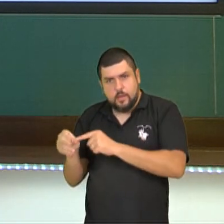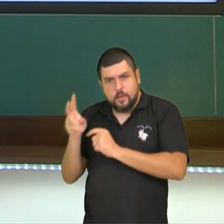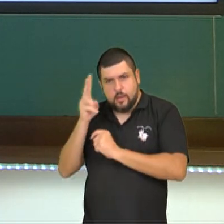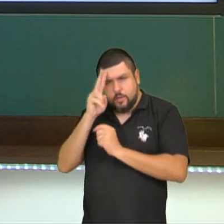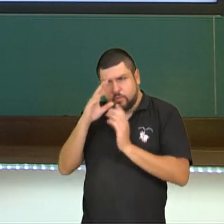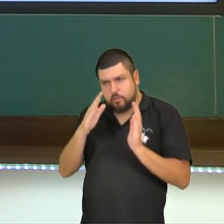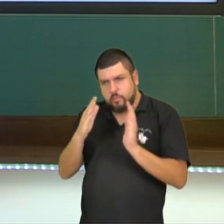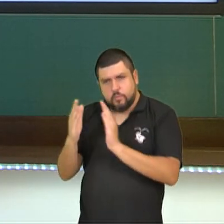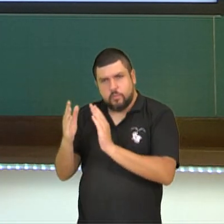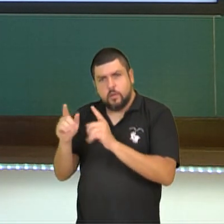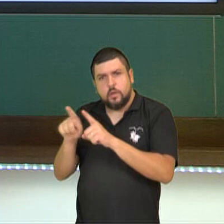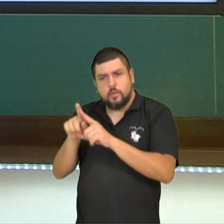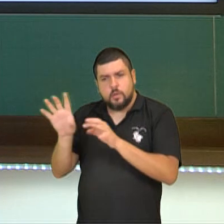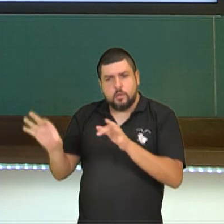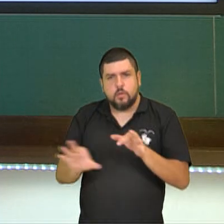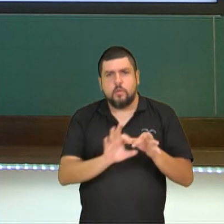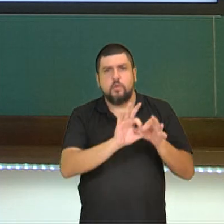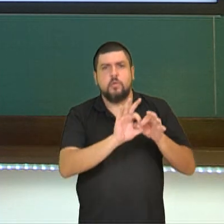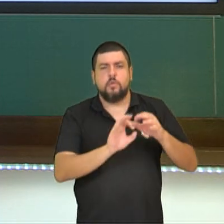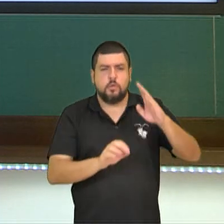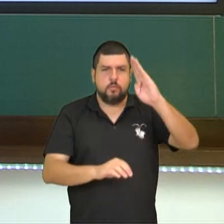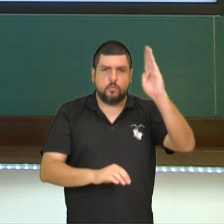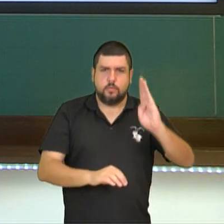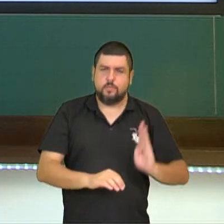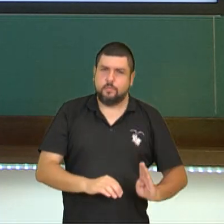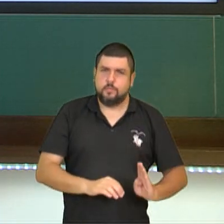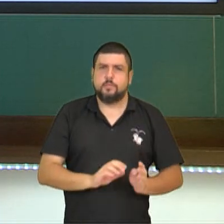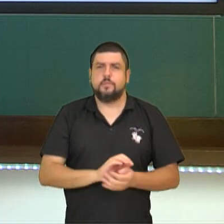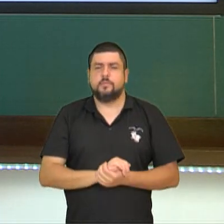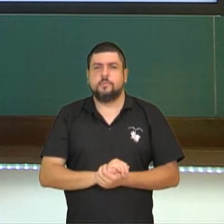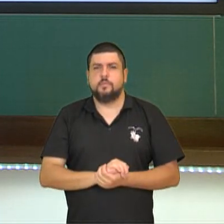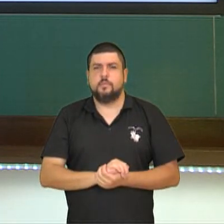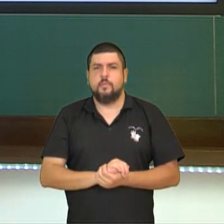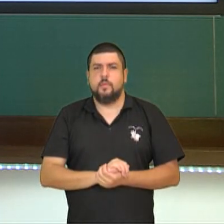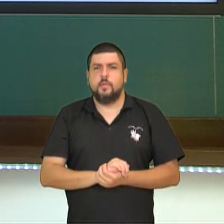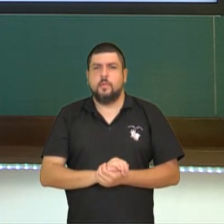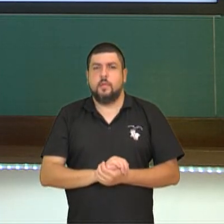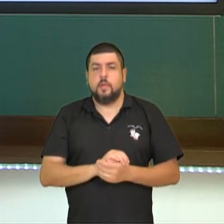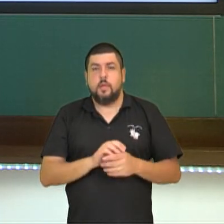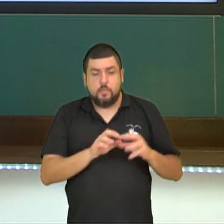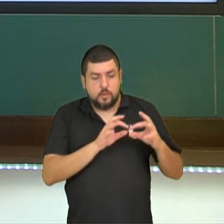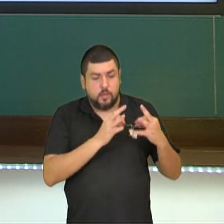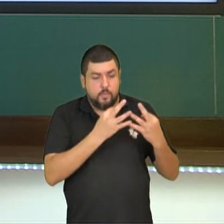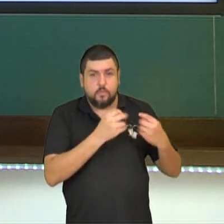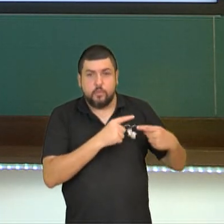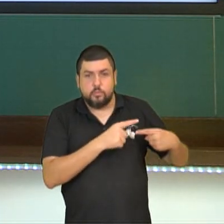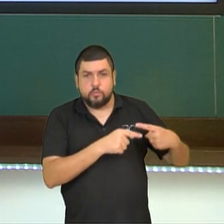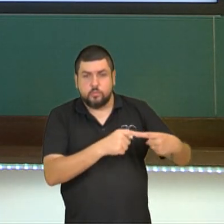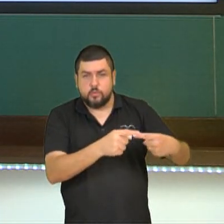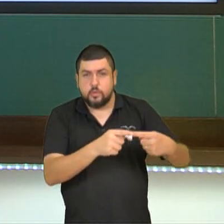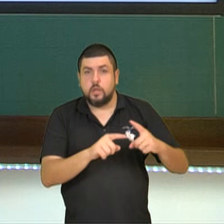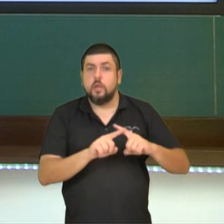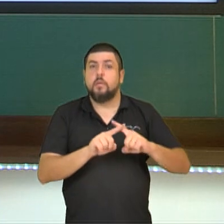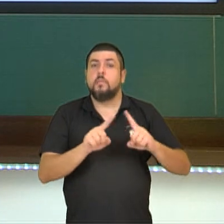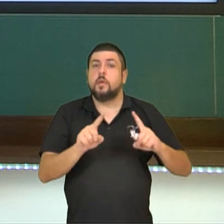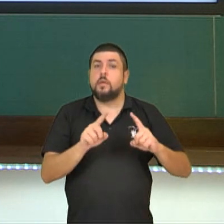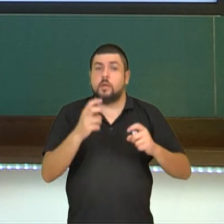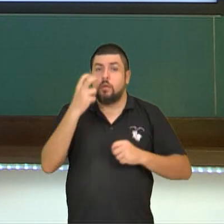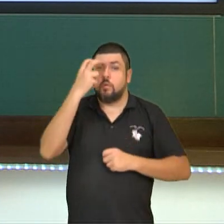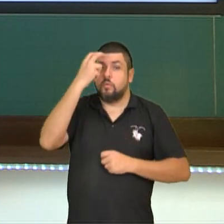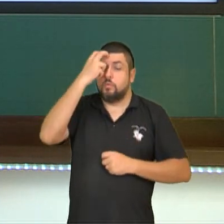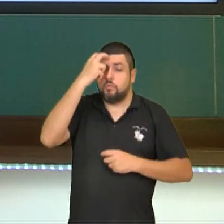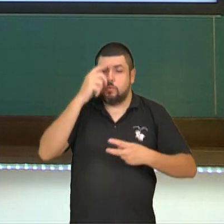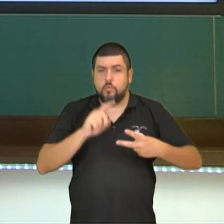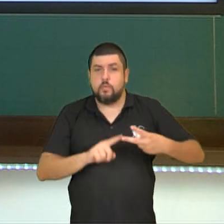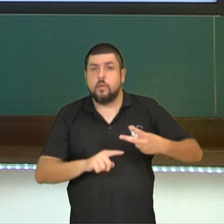povo brasileiro. Seja não somente com a questão, né, afrodescendente, mas também cultural, econômico e, inclusive, a